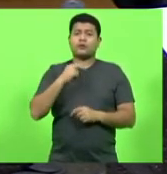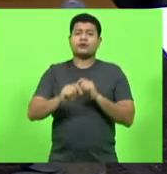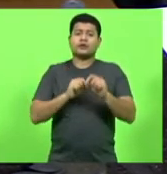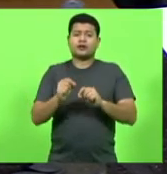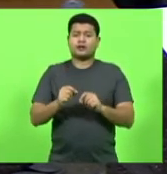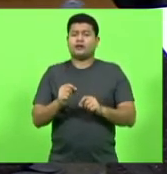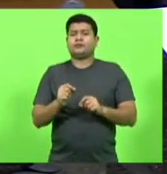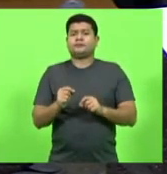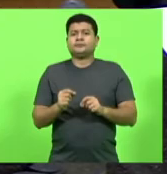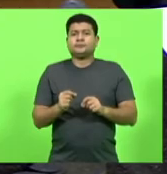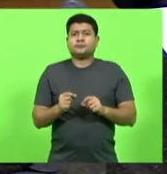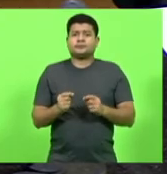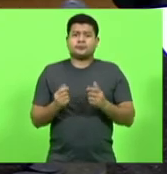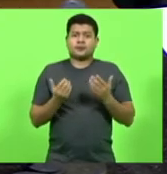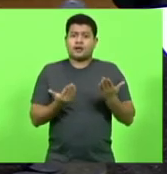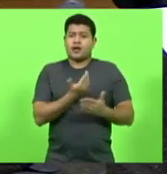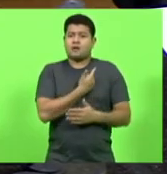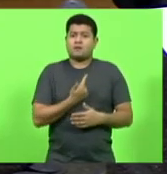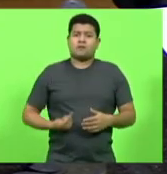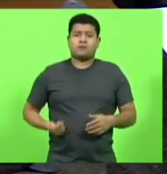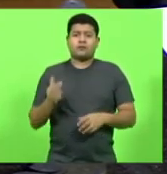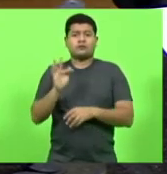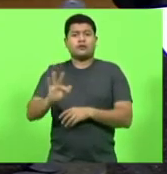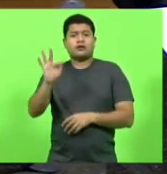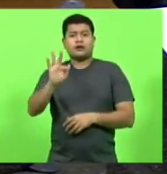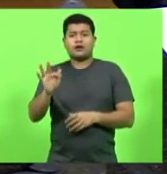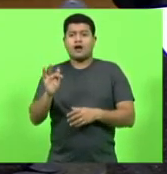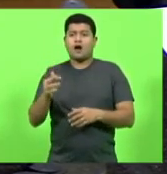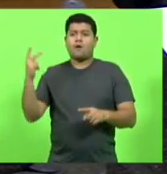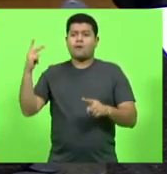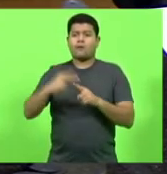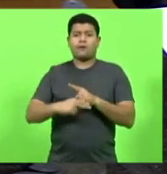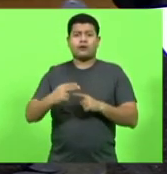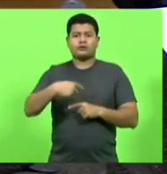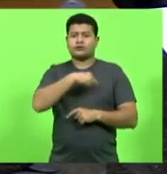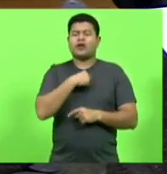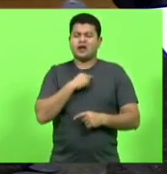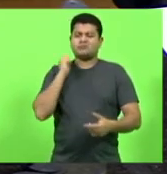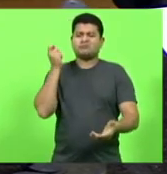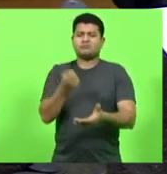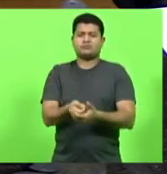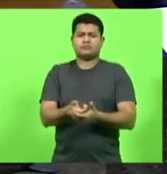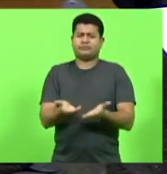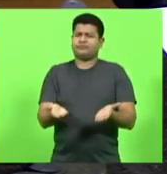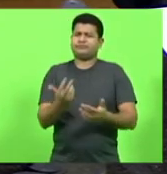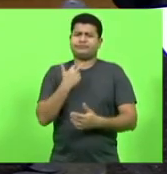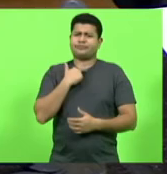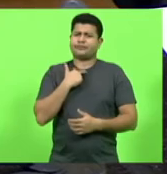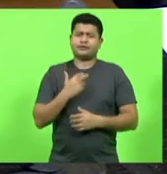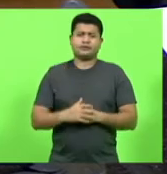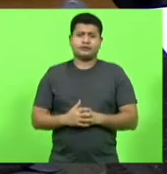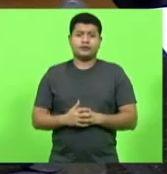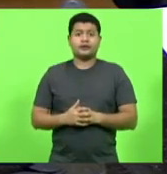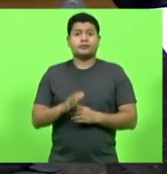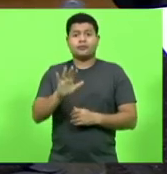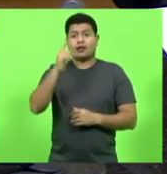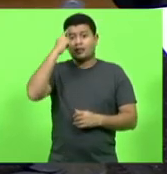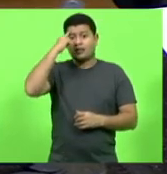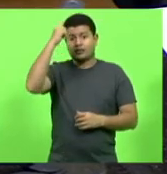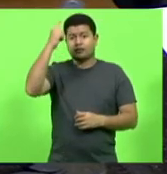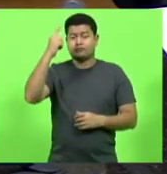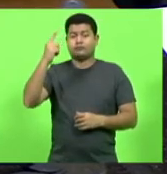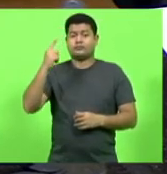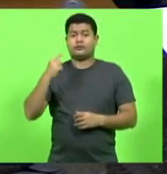que o governo federal corte o orçamento e nós bancamos essa conta. Mas eu quero aqui lembrar de que, quando estive